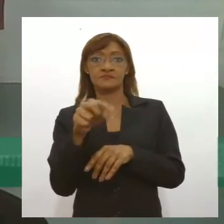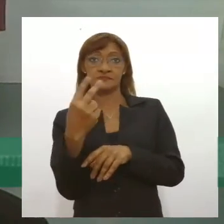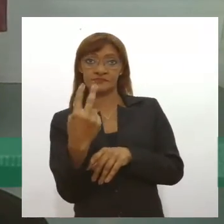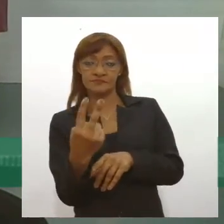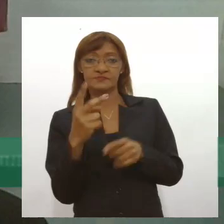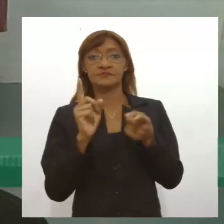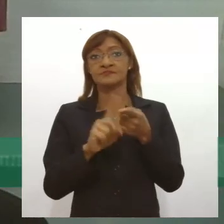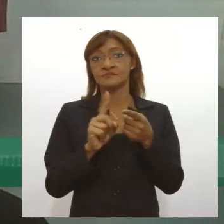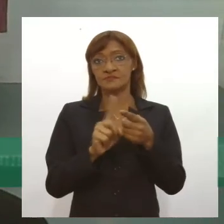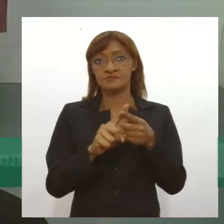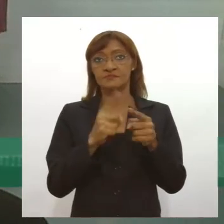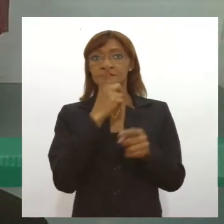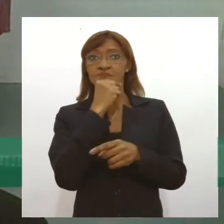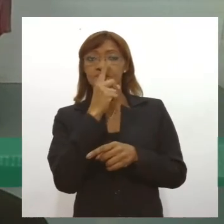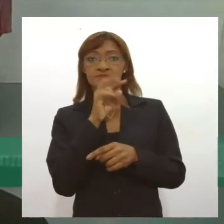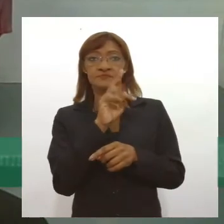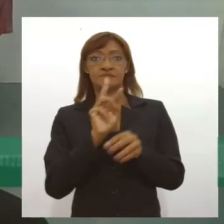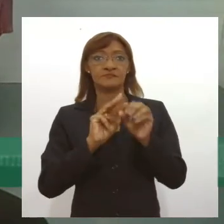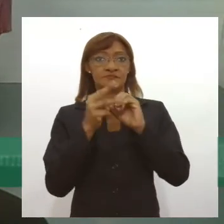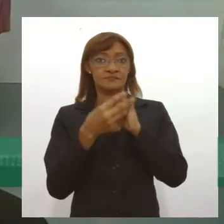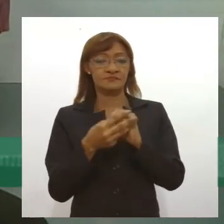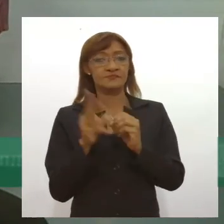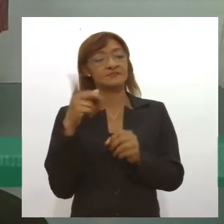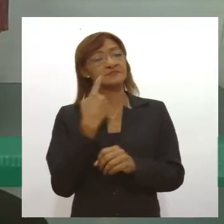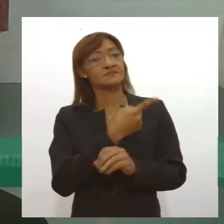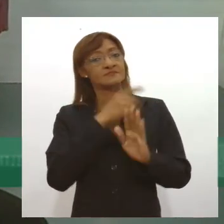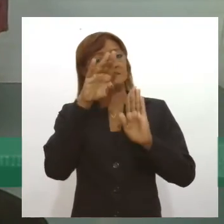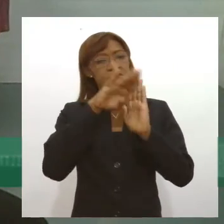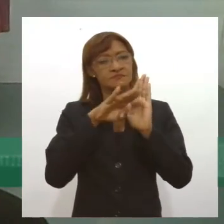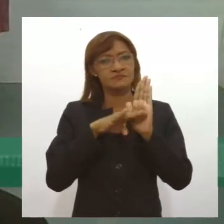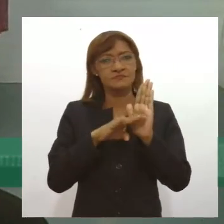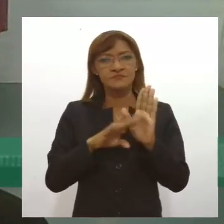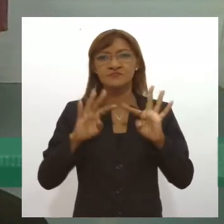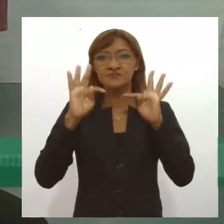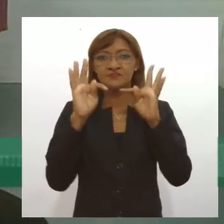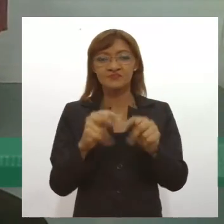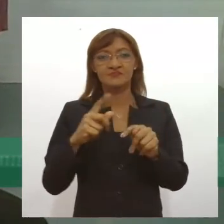@TVAlese5.2. No Twitter, TV Alese. Nossa programação toda